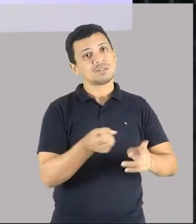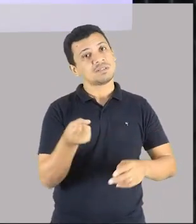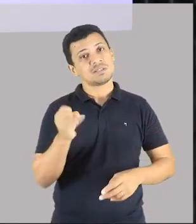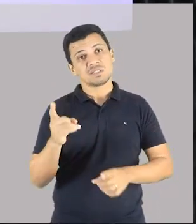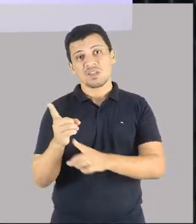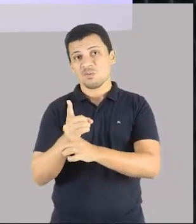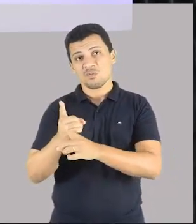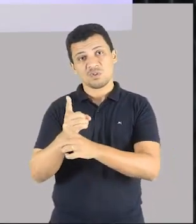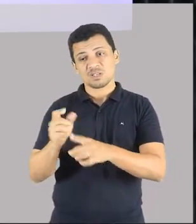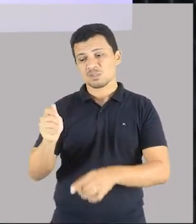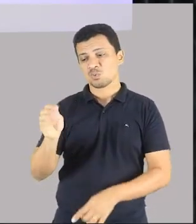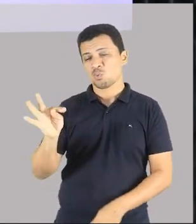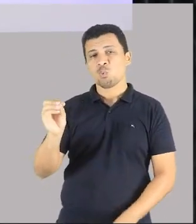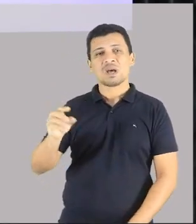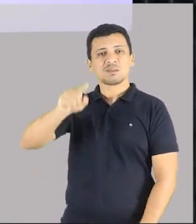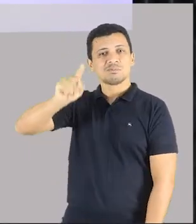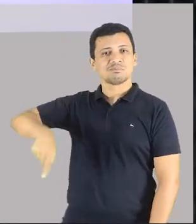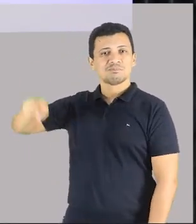ato será anulado.